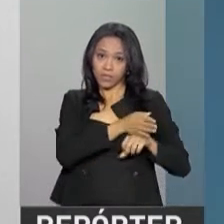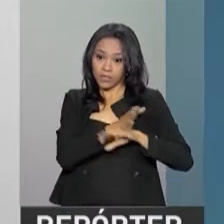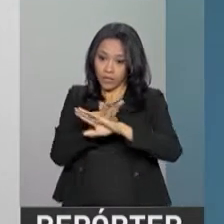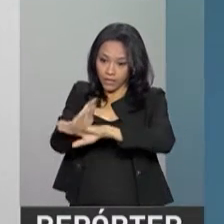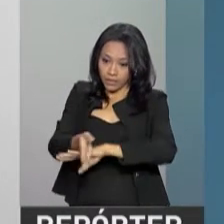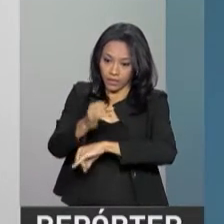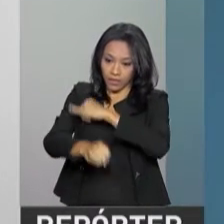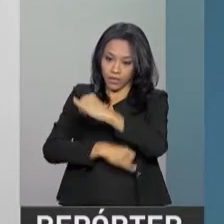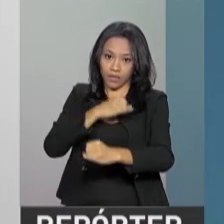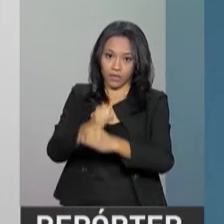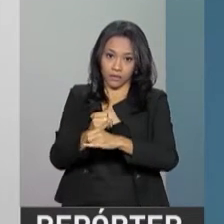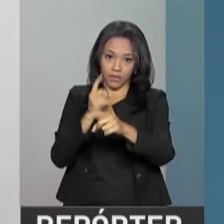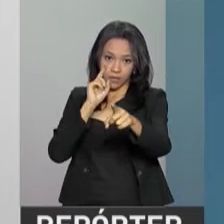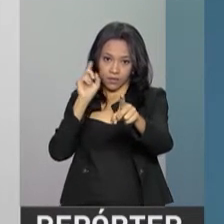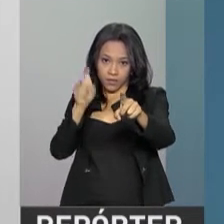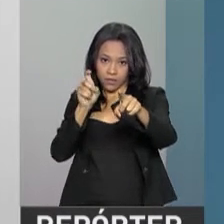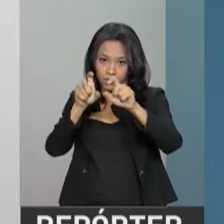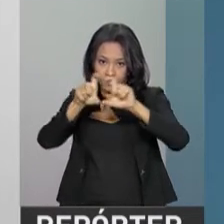plataforma